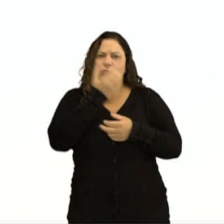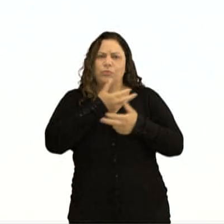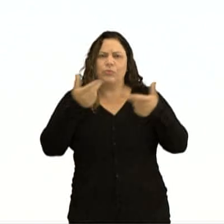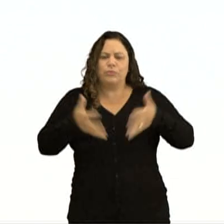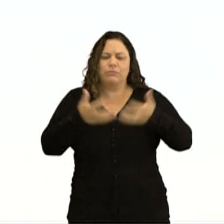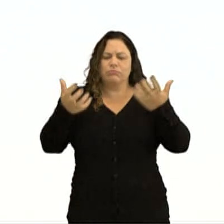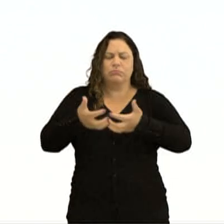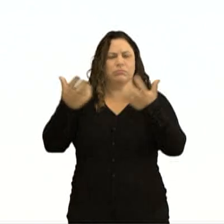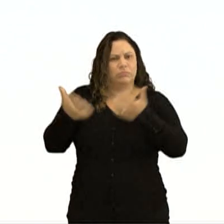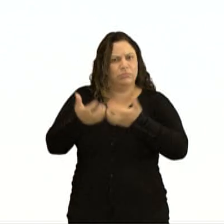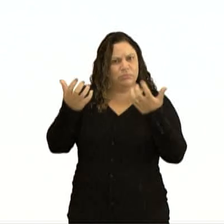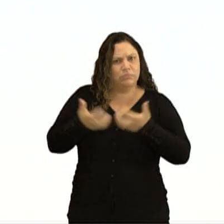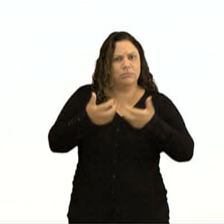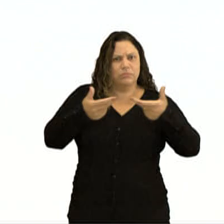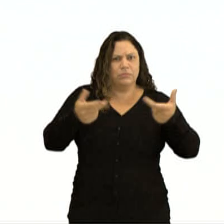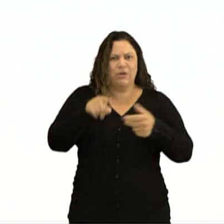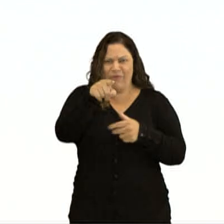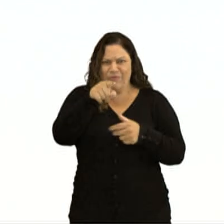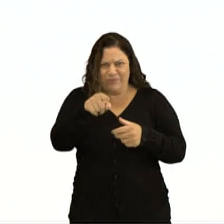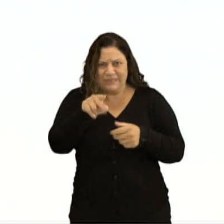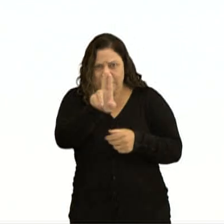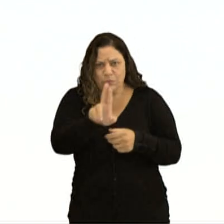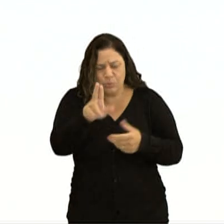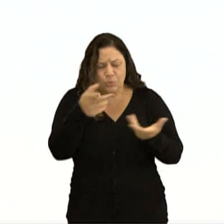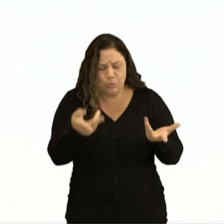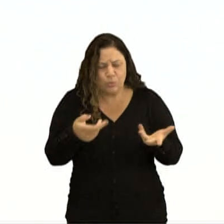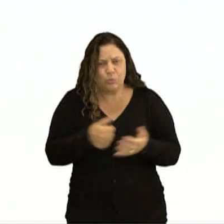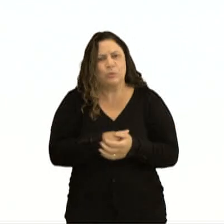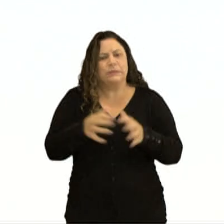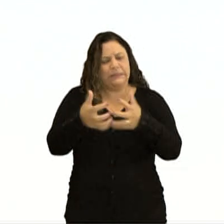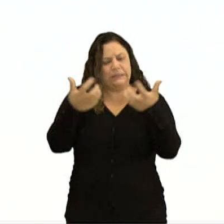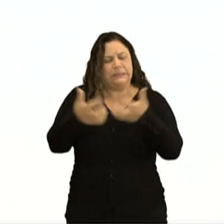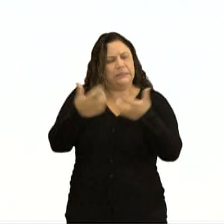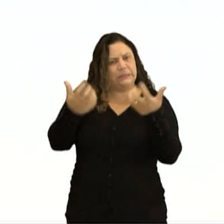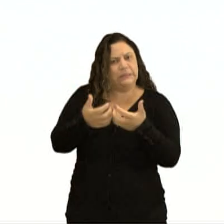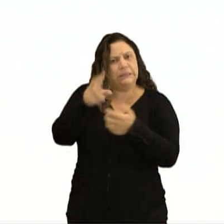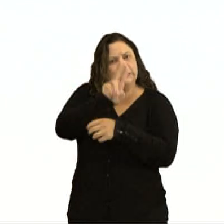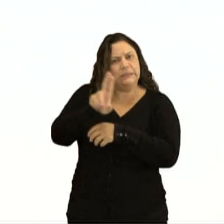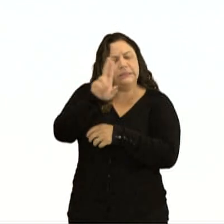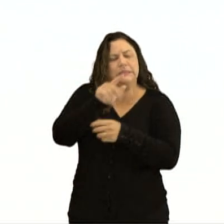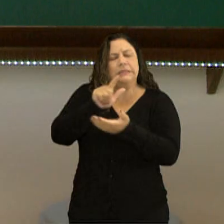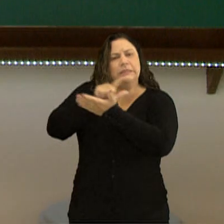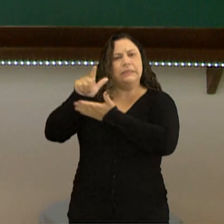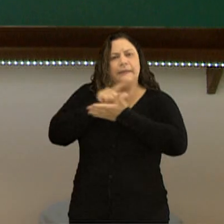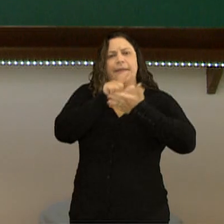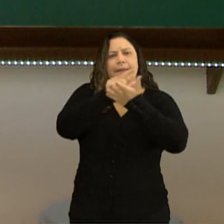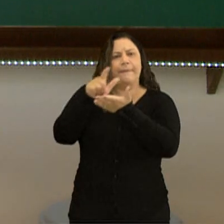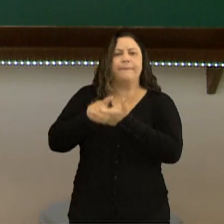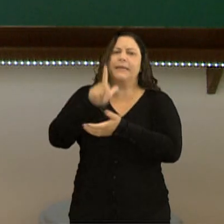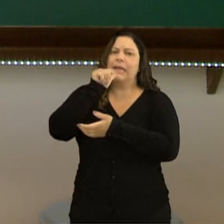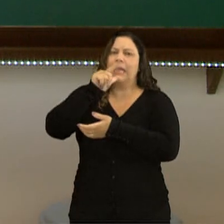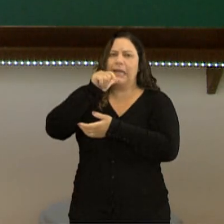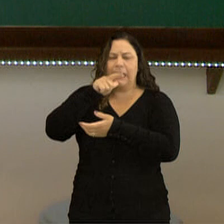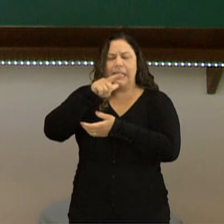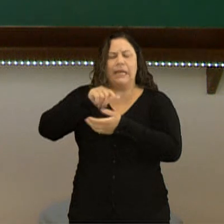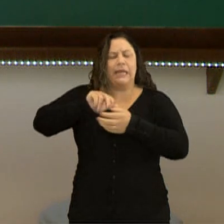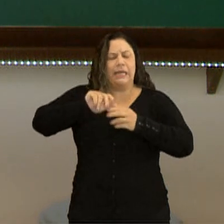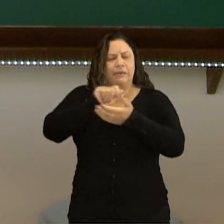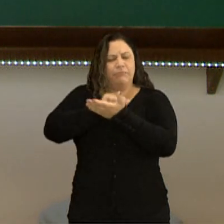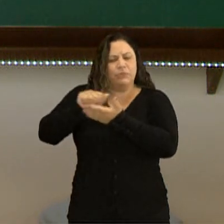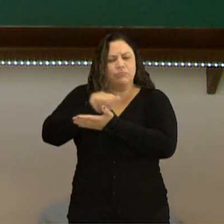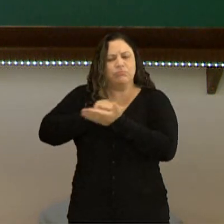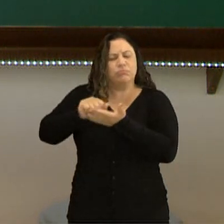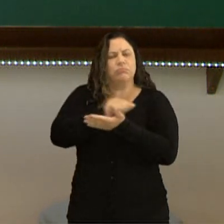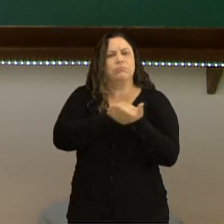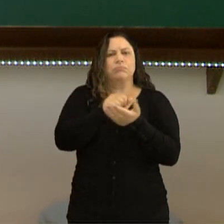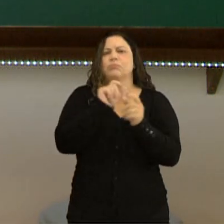os vegetais antes de consumir? Eu pergunto para você, por que nós devemos lavar esses vegetais? Por que